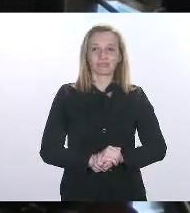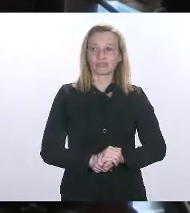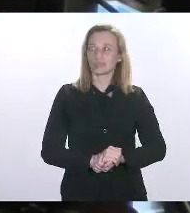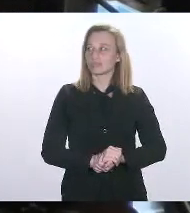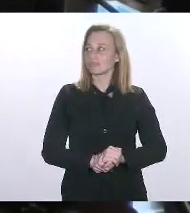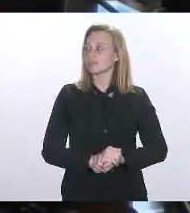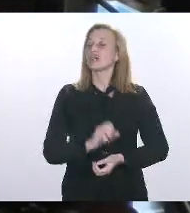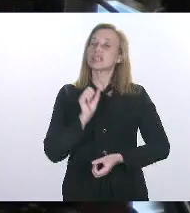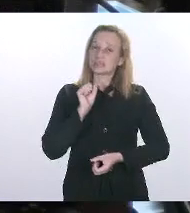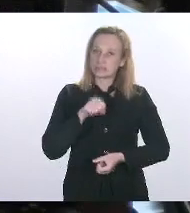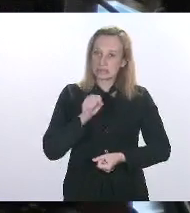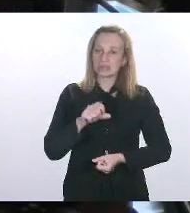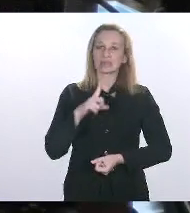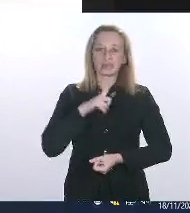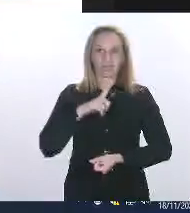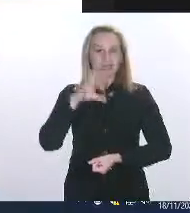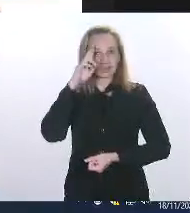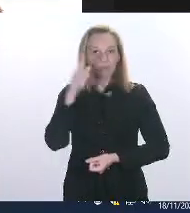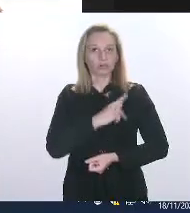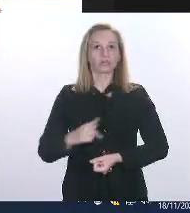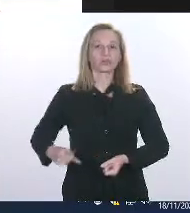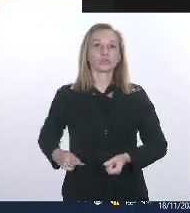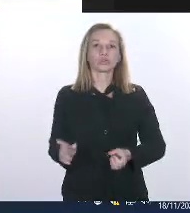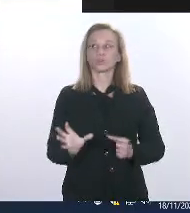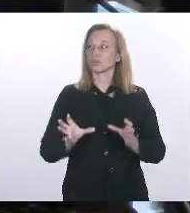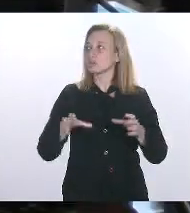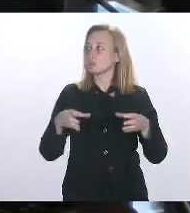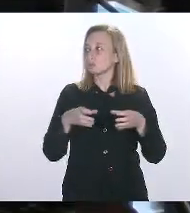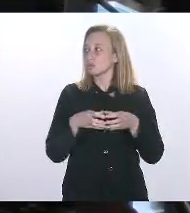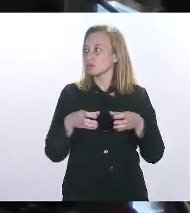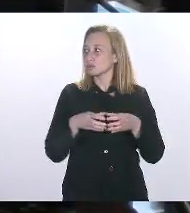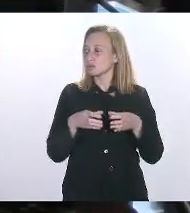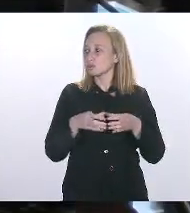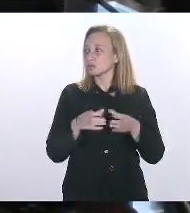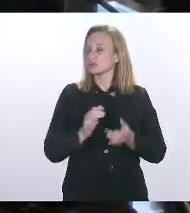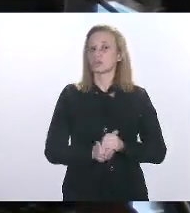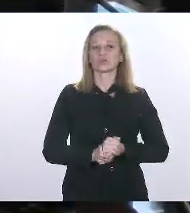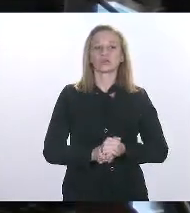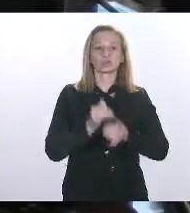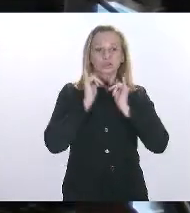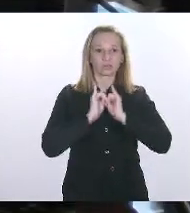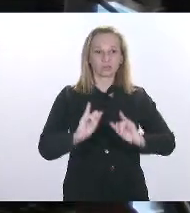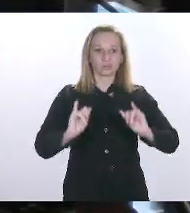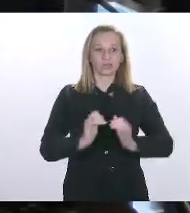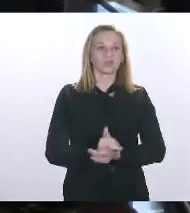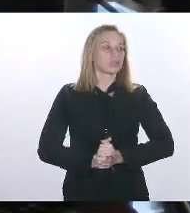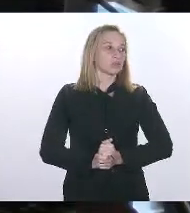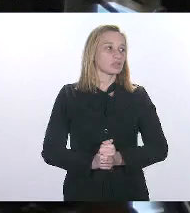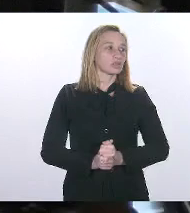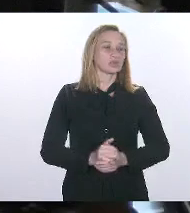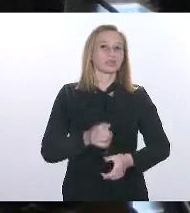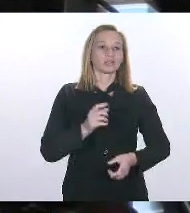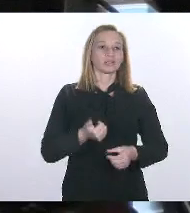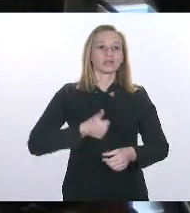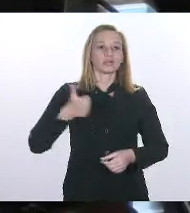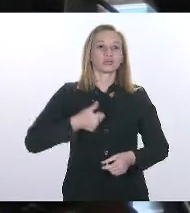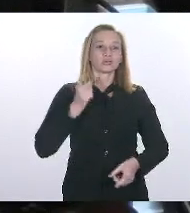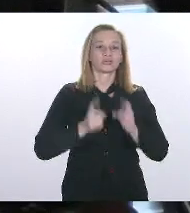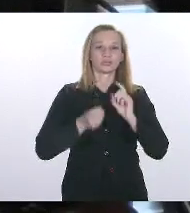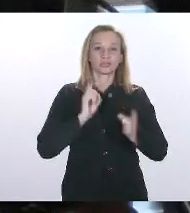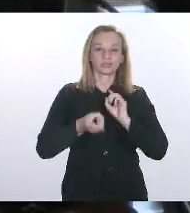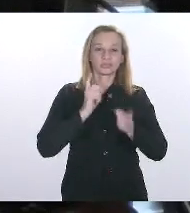Em sim, senhor presidente. Há um núcleo de terras e habitação. Anuncio. Em tramitação ordinária, em primeira